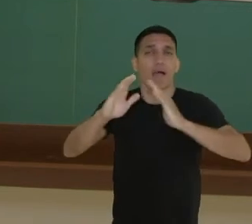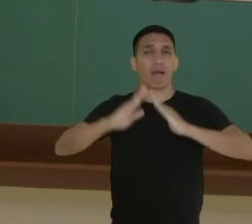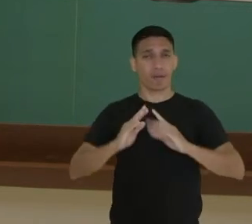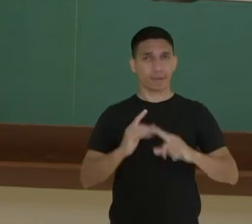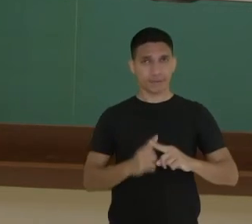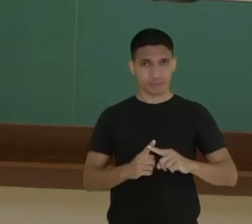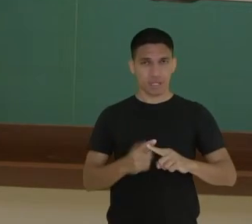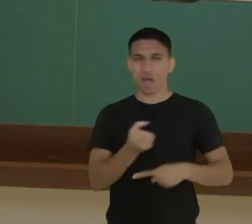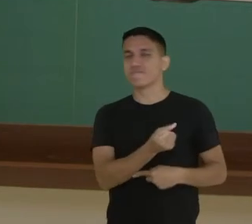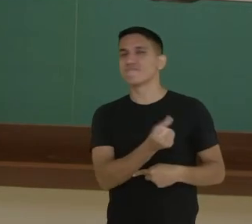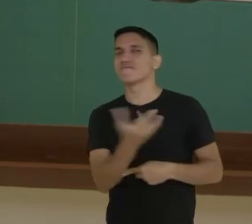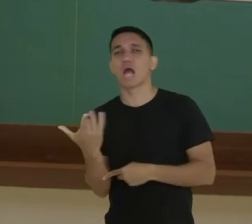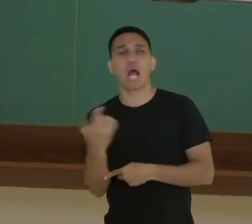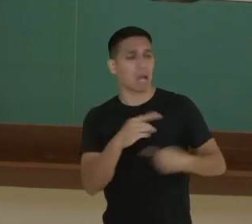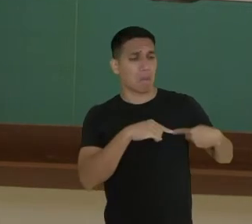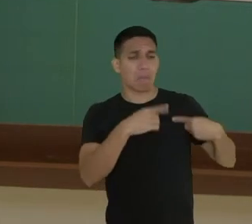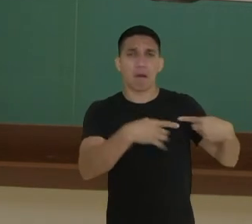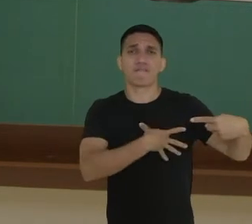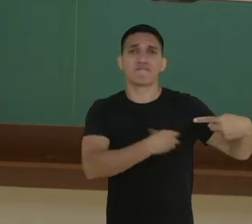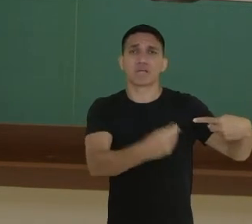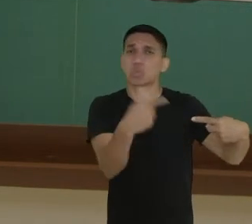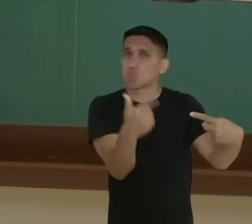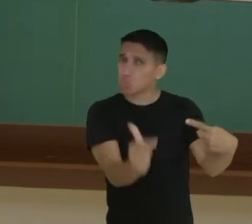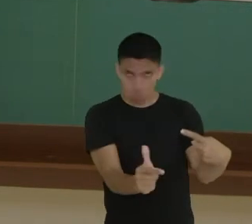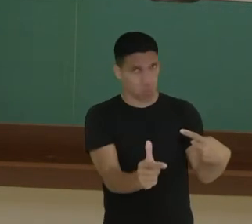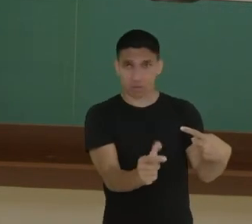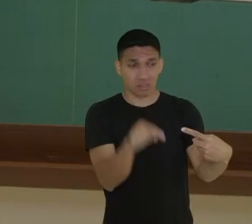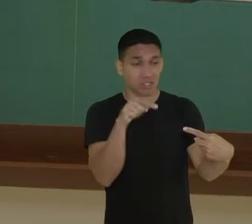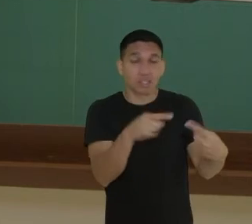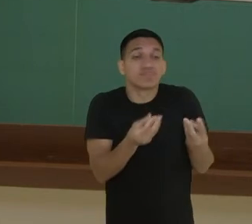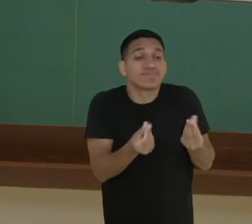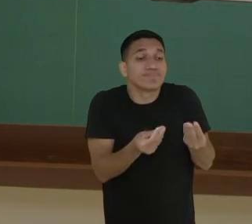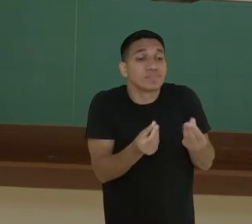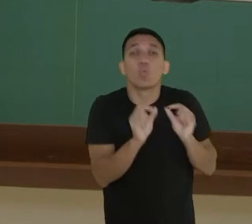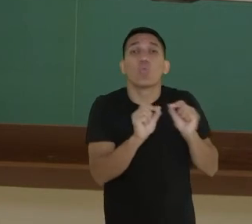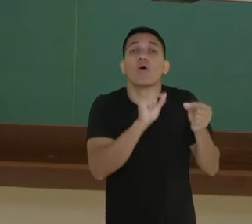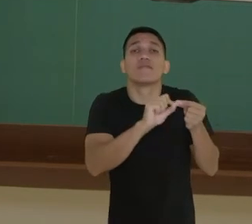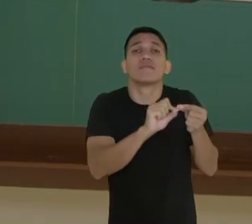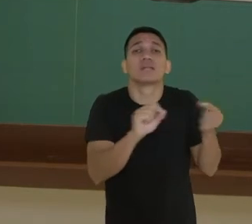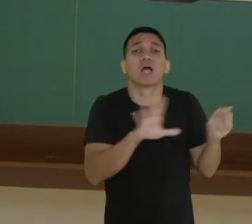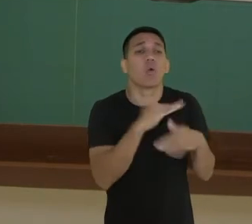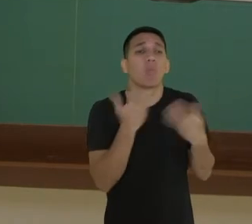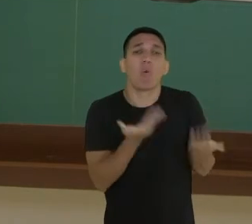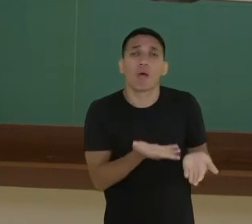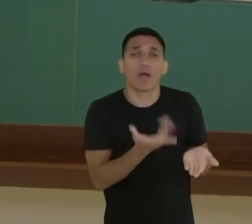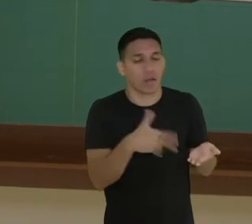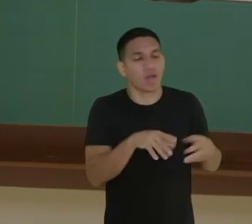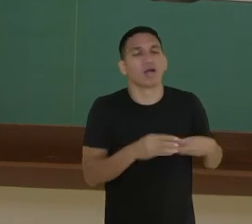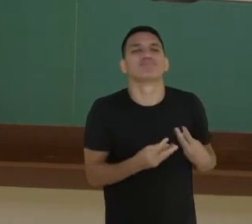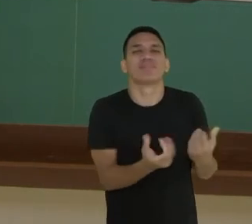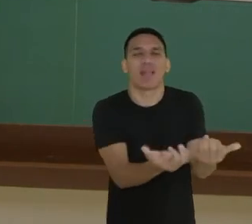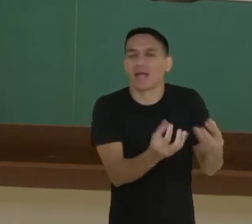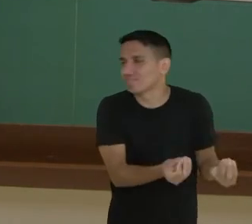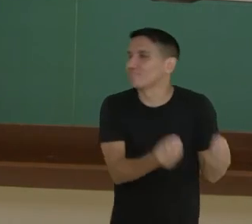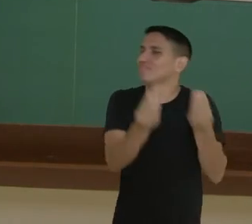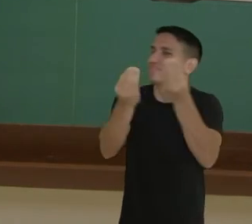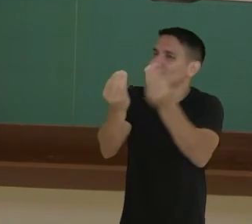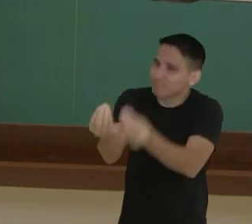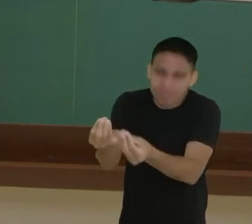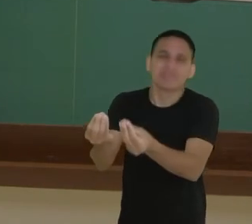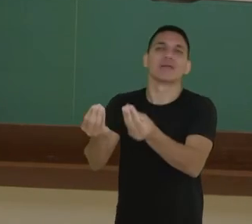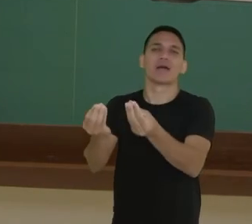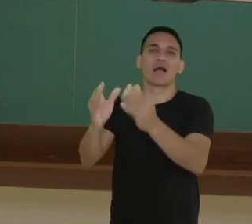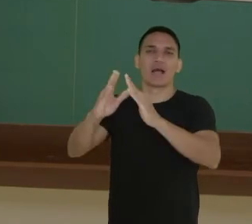Muitos fiéis que não tinham herdeiros, eles vão começar a deixar suas terras, os seus bens para a